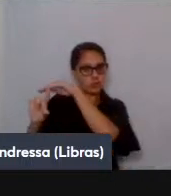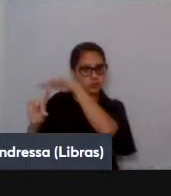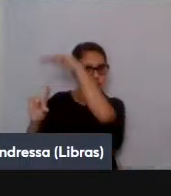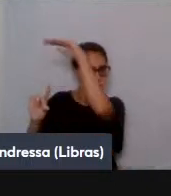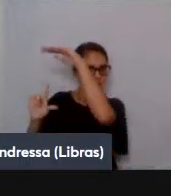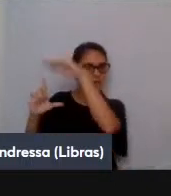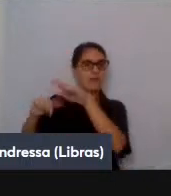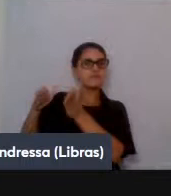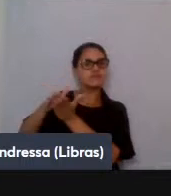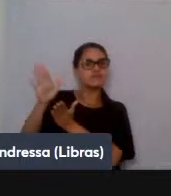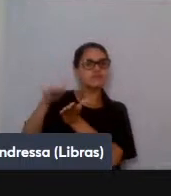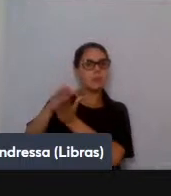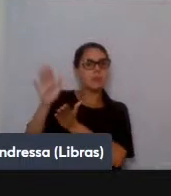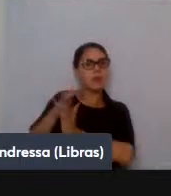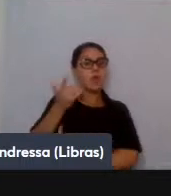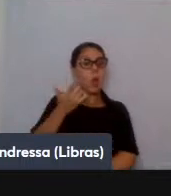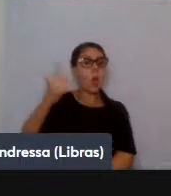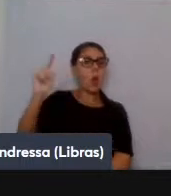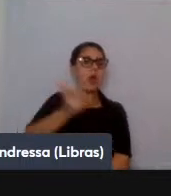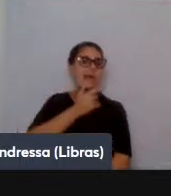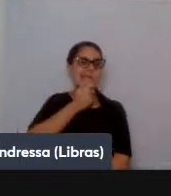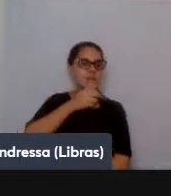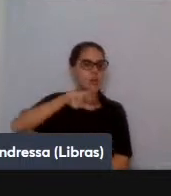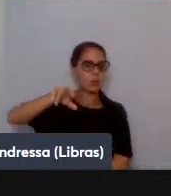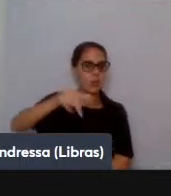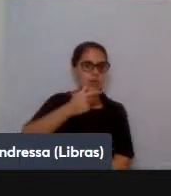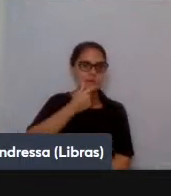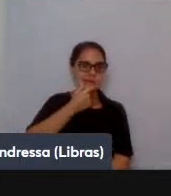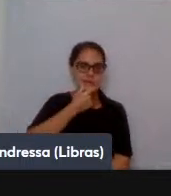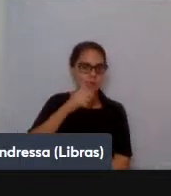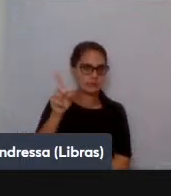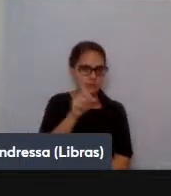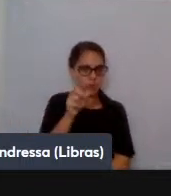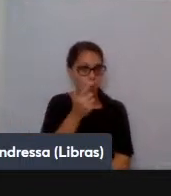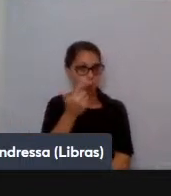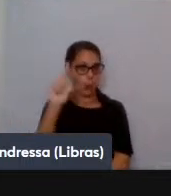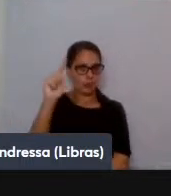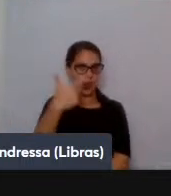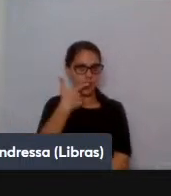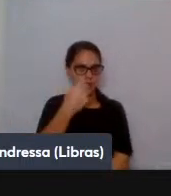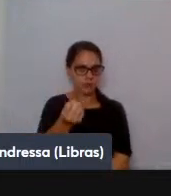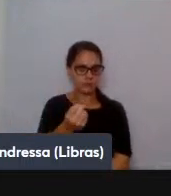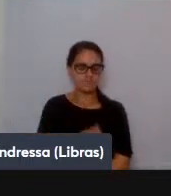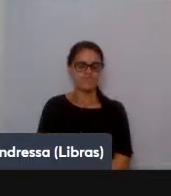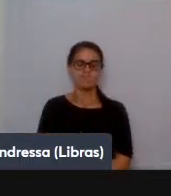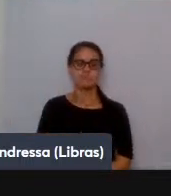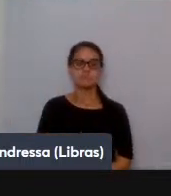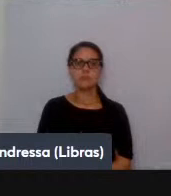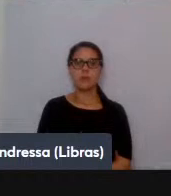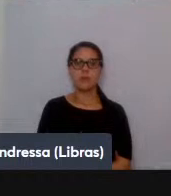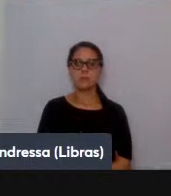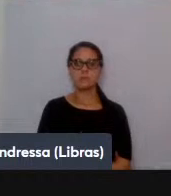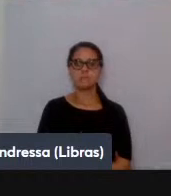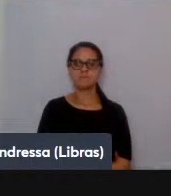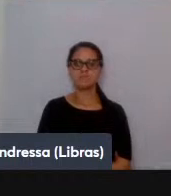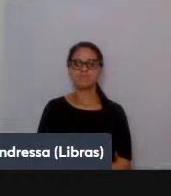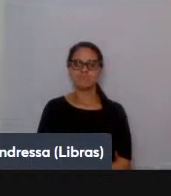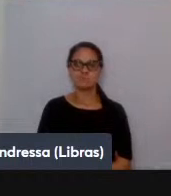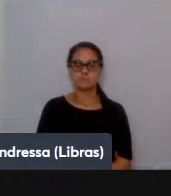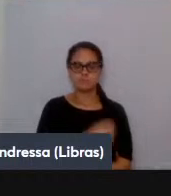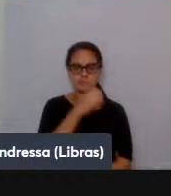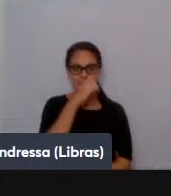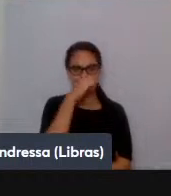publicam em outras línguas que não inglês. This creates for many researchers